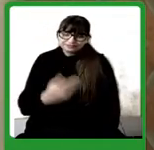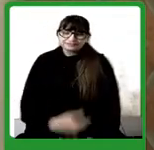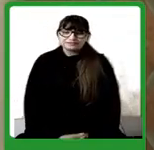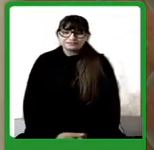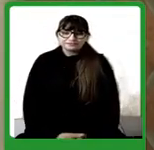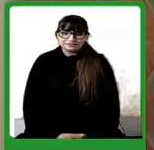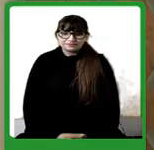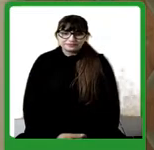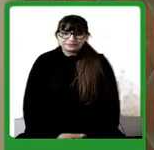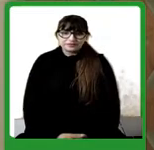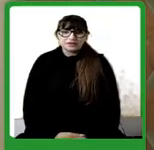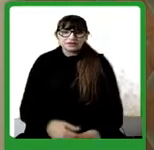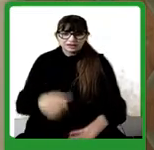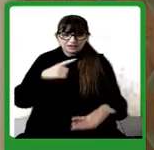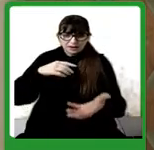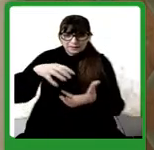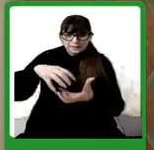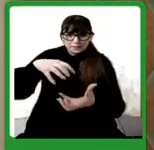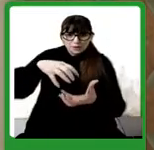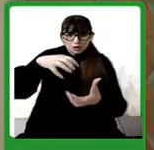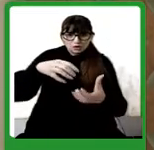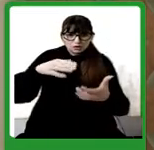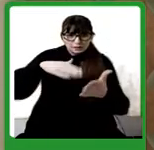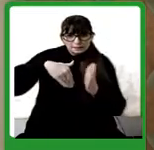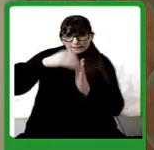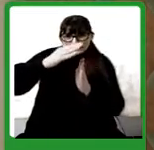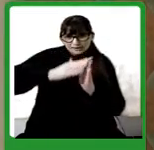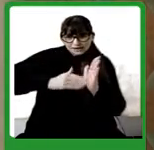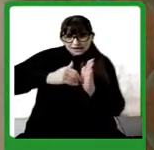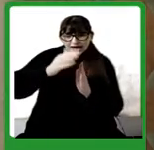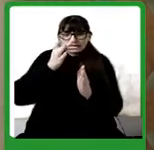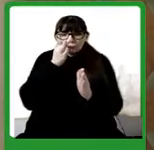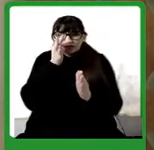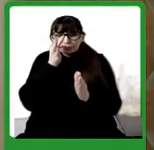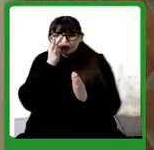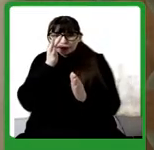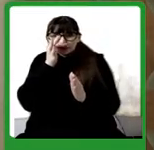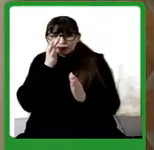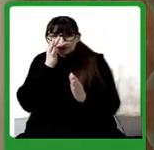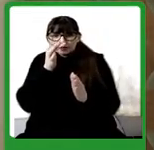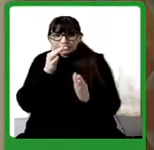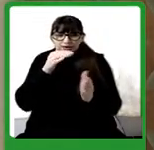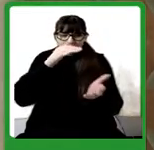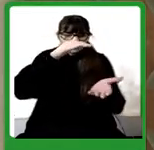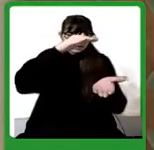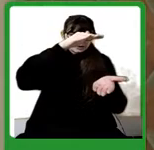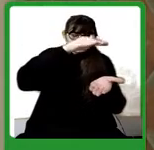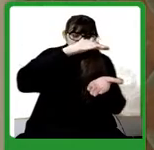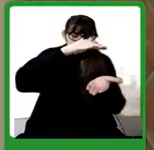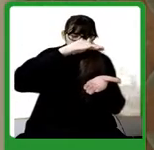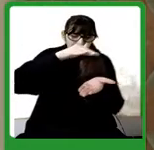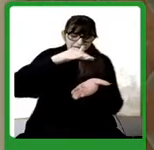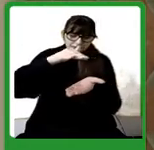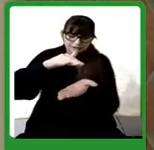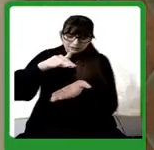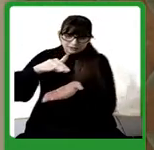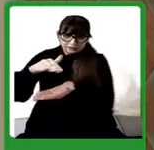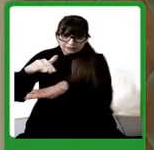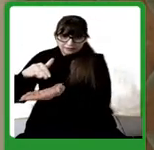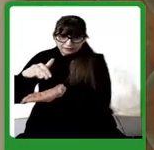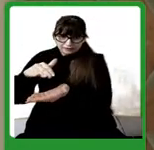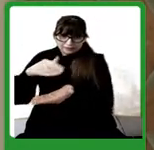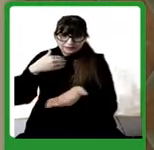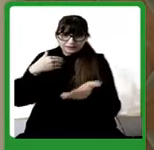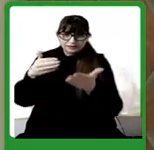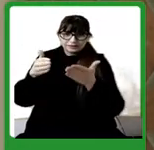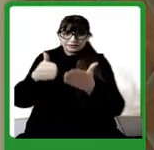de pote plástico pintado com aquelas florzinhas, sabe? Que vai do maior pro menor. Que quando vem as piazadinhas, tu bota em cima da cadeira